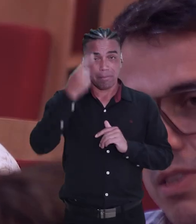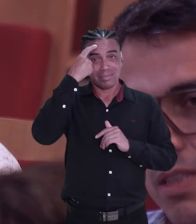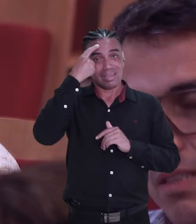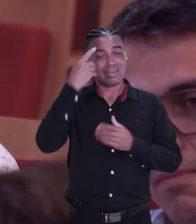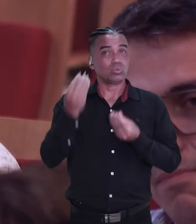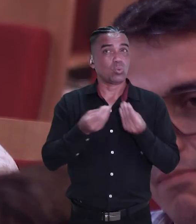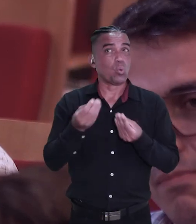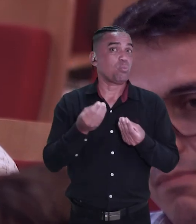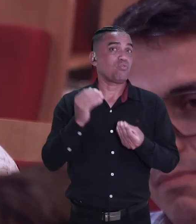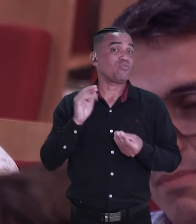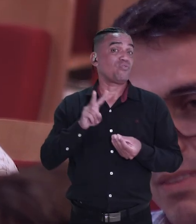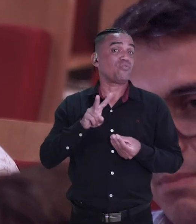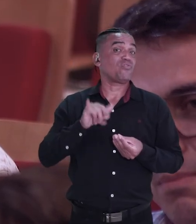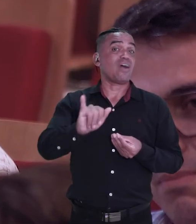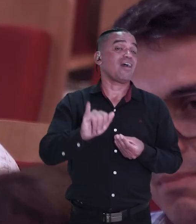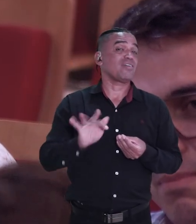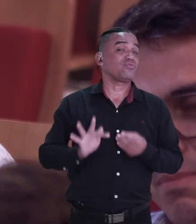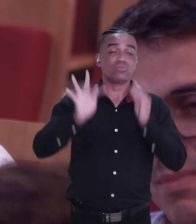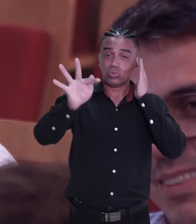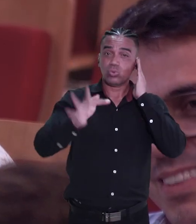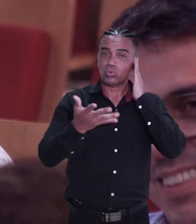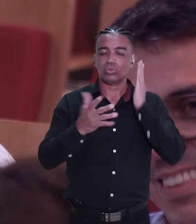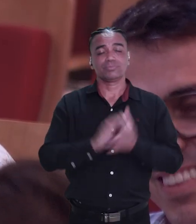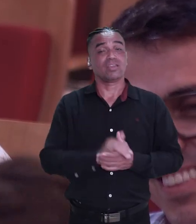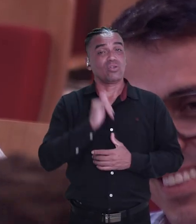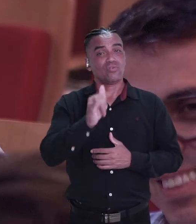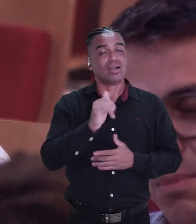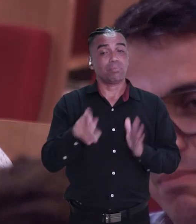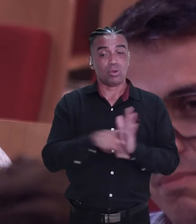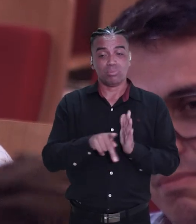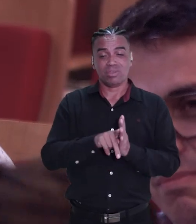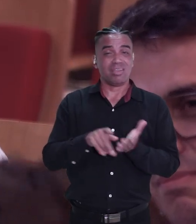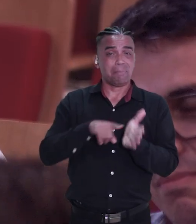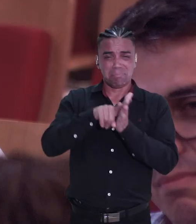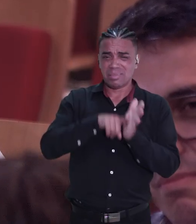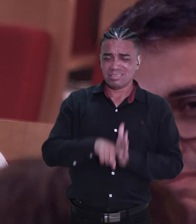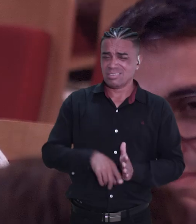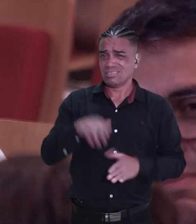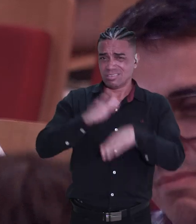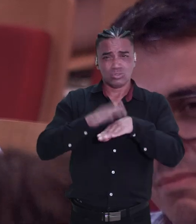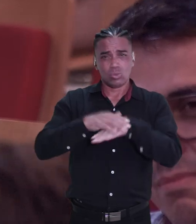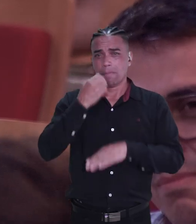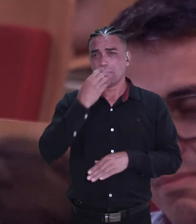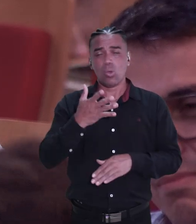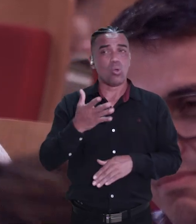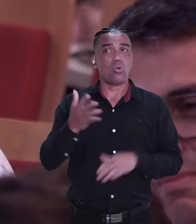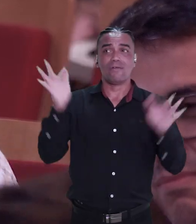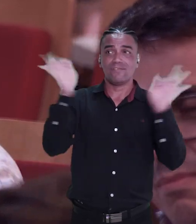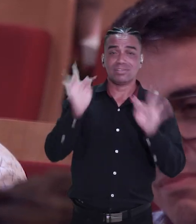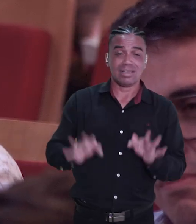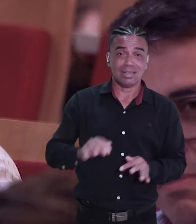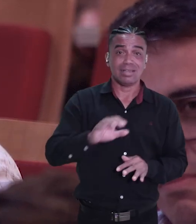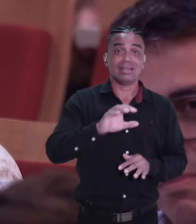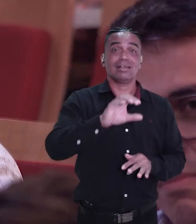tem pensado para onde isso vai para o futuro? Assim, eu falo isso porque é um acervo muito bom. Né? Vai